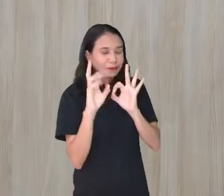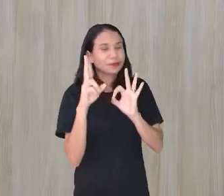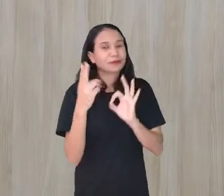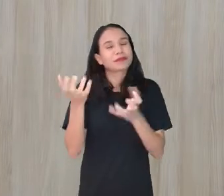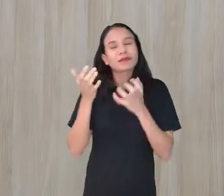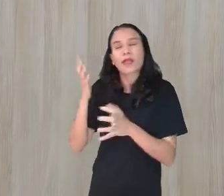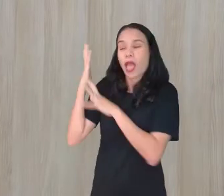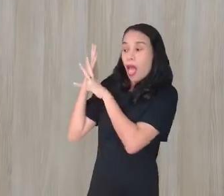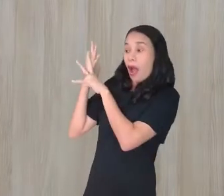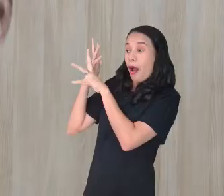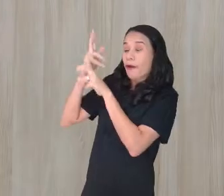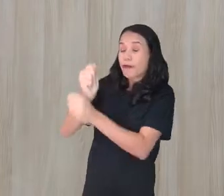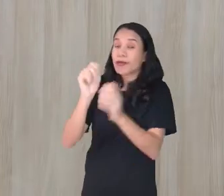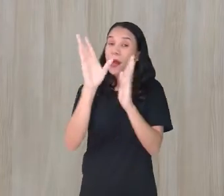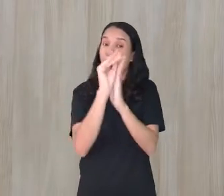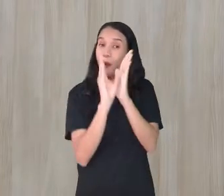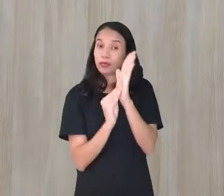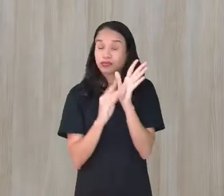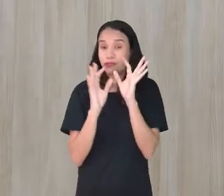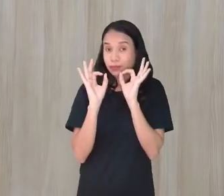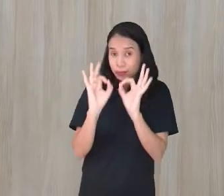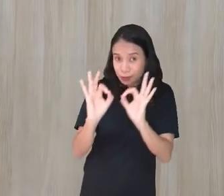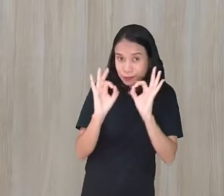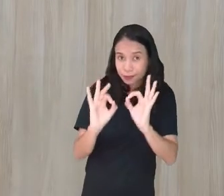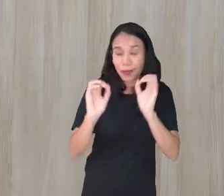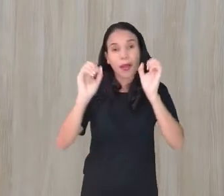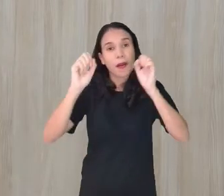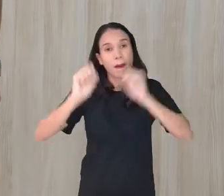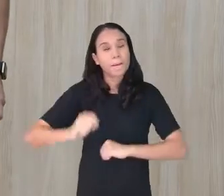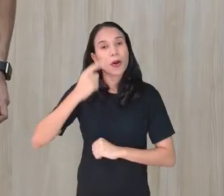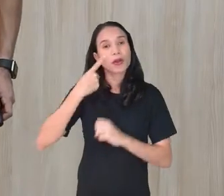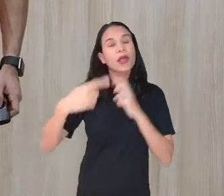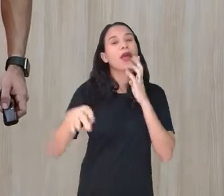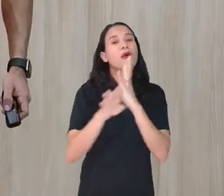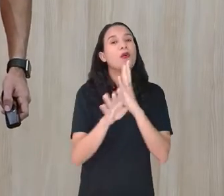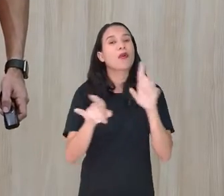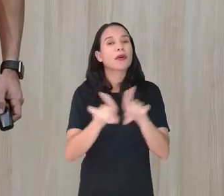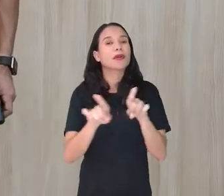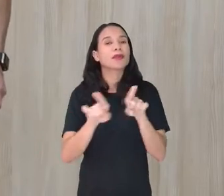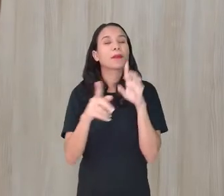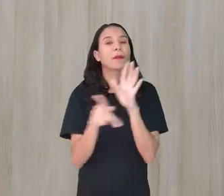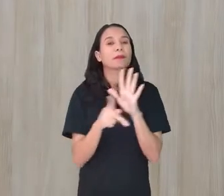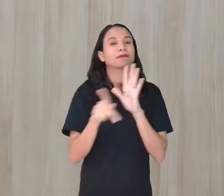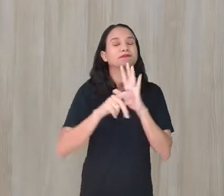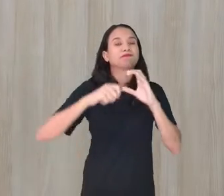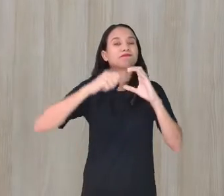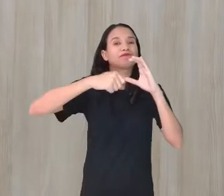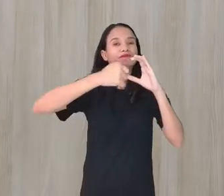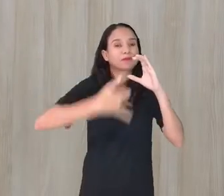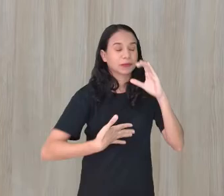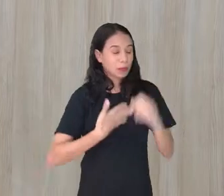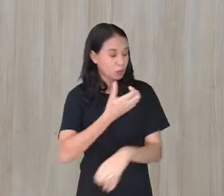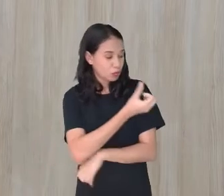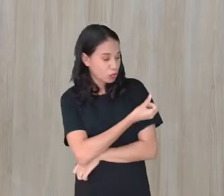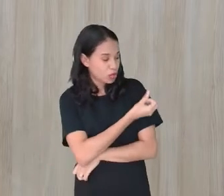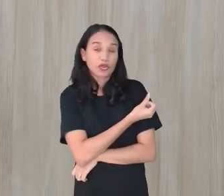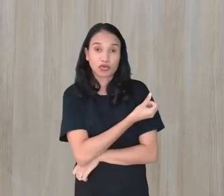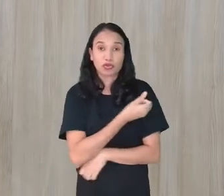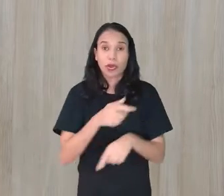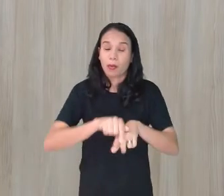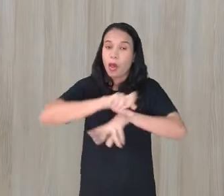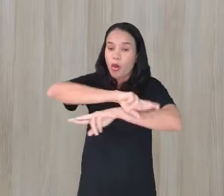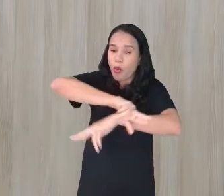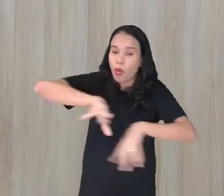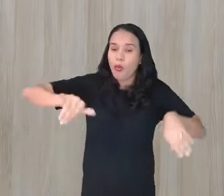quer revisar aí, relembrar, certo? Você pode ter acesso também às playlists lá do 6º ano e das